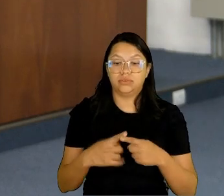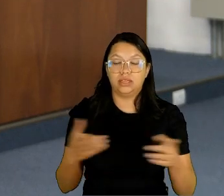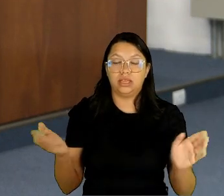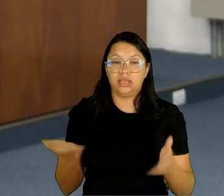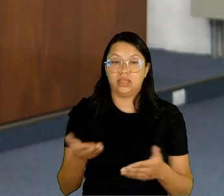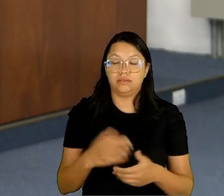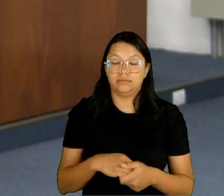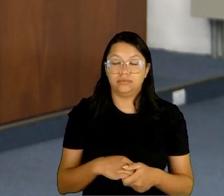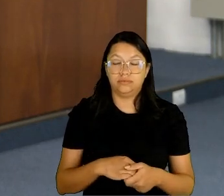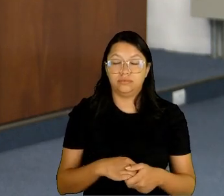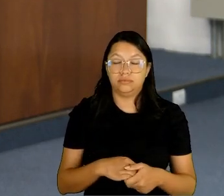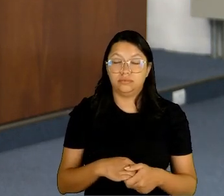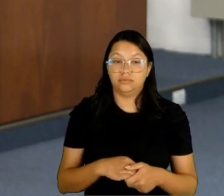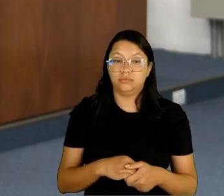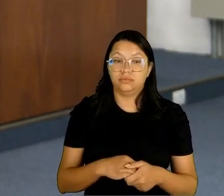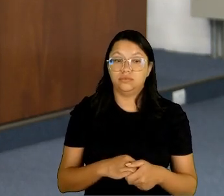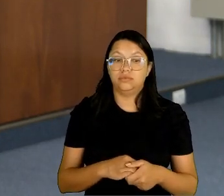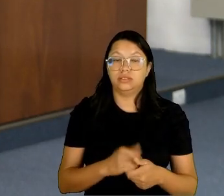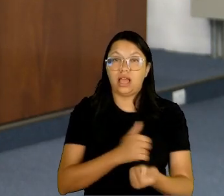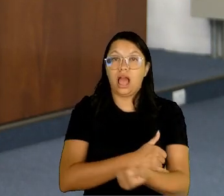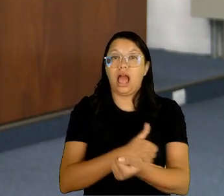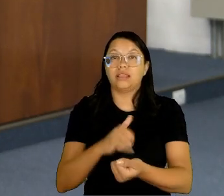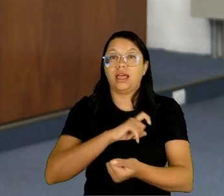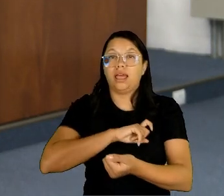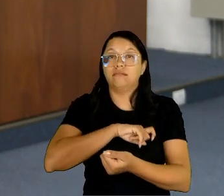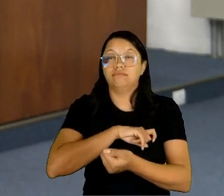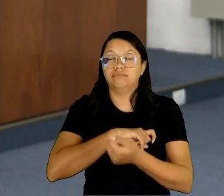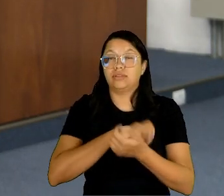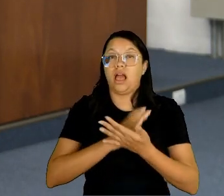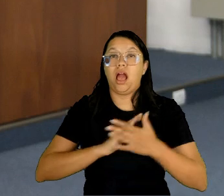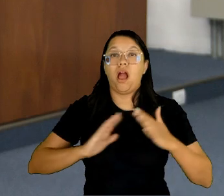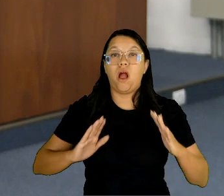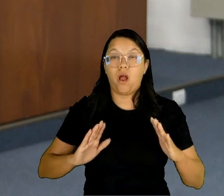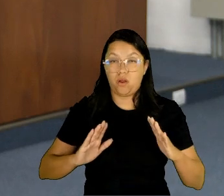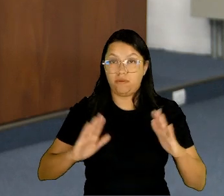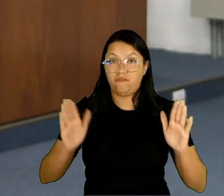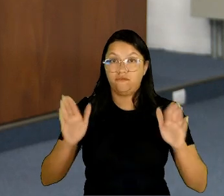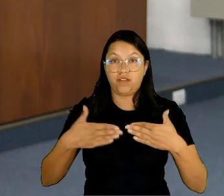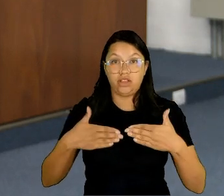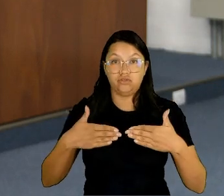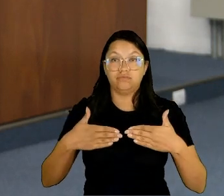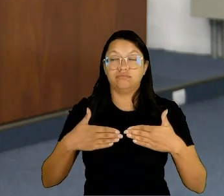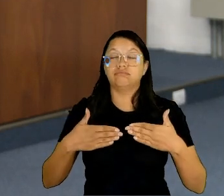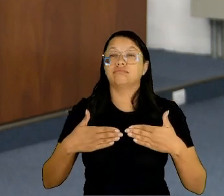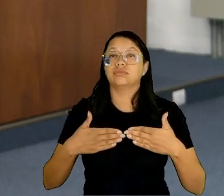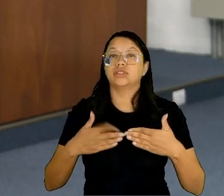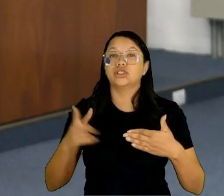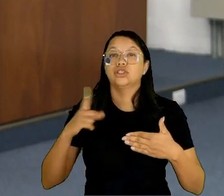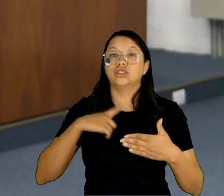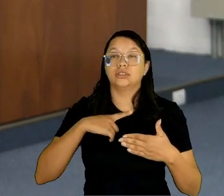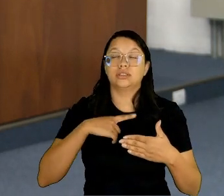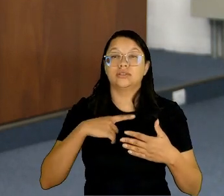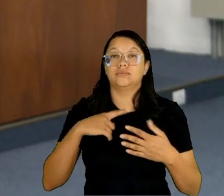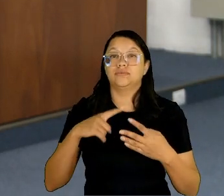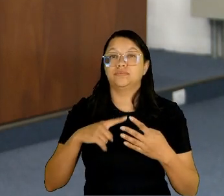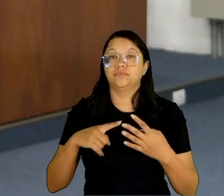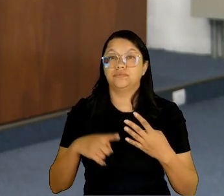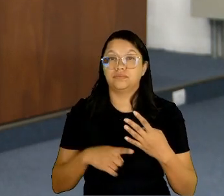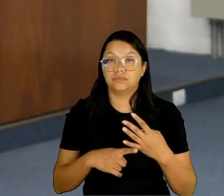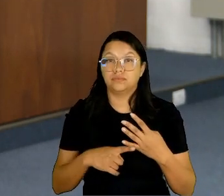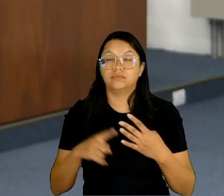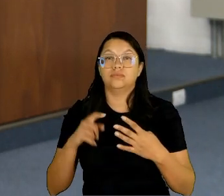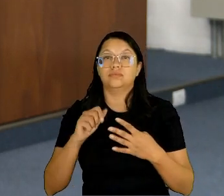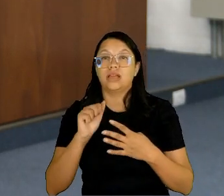porque é aqui quando essa artéria se rompe, essa placa de gordura se rompe e fecha a artéria, que a gente tem os quadros